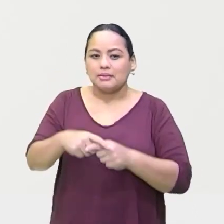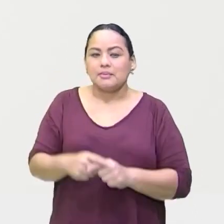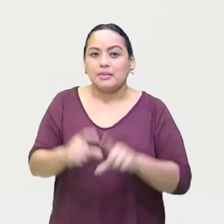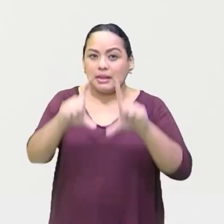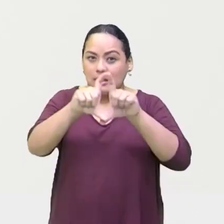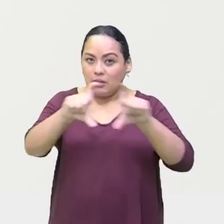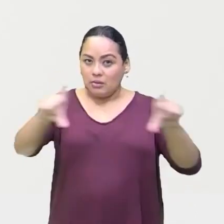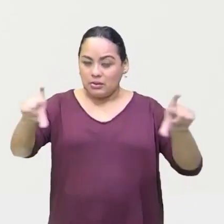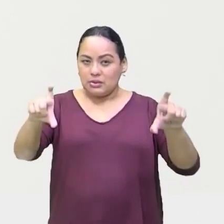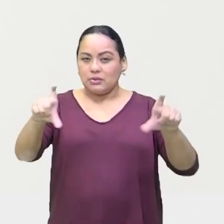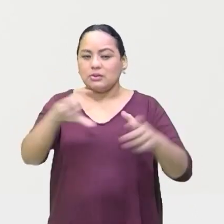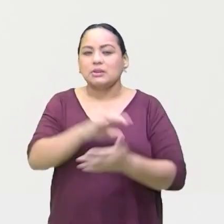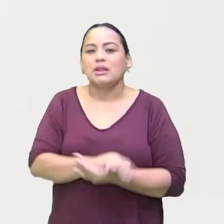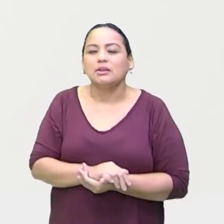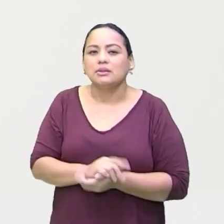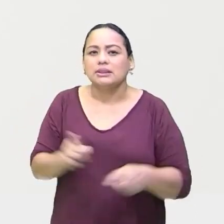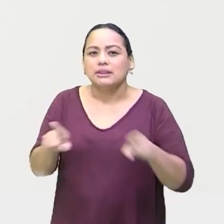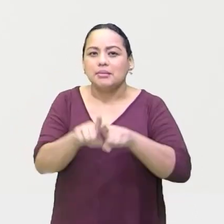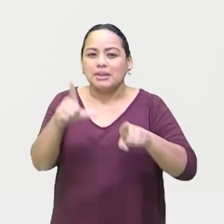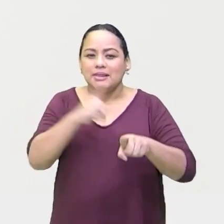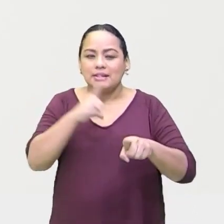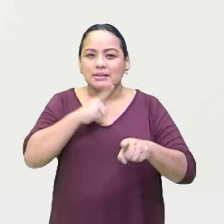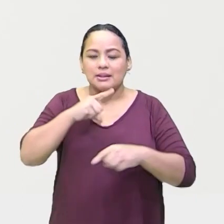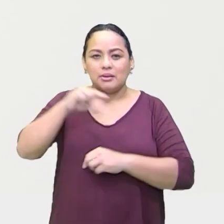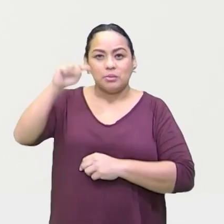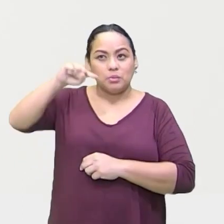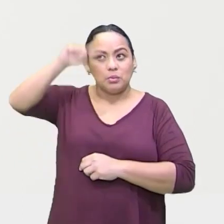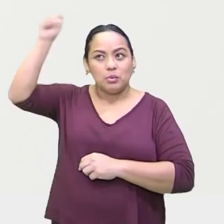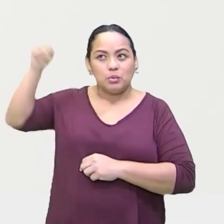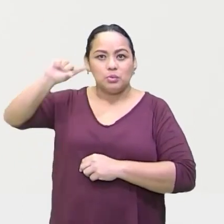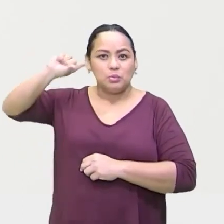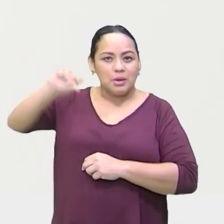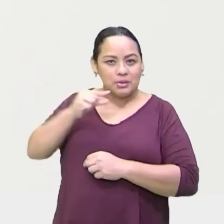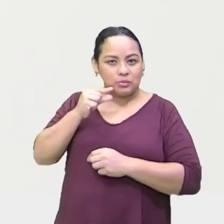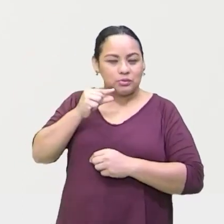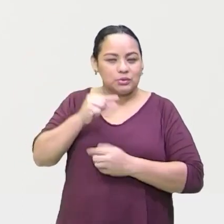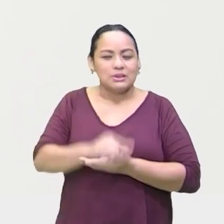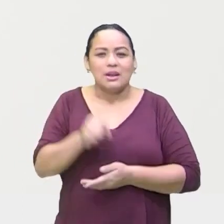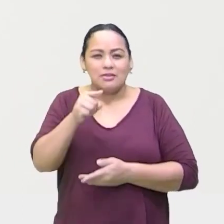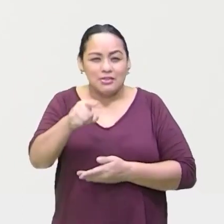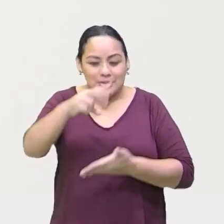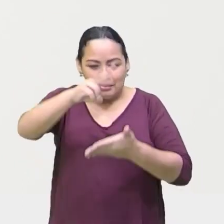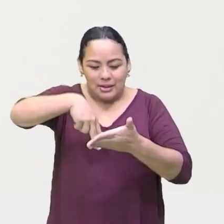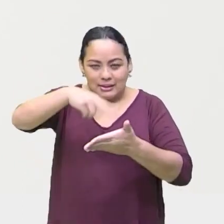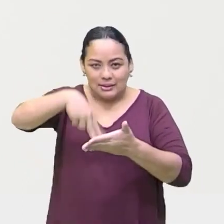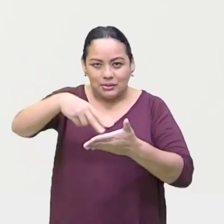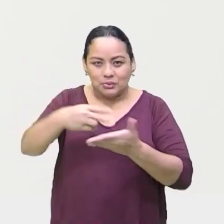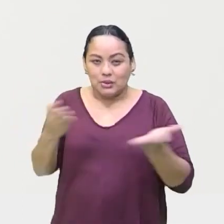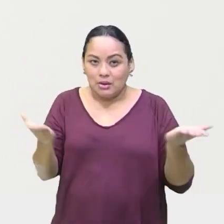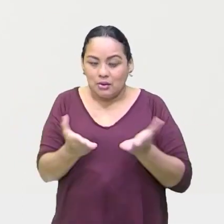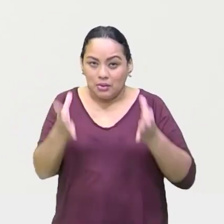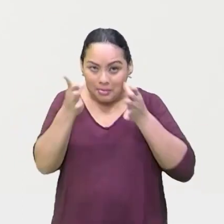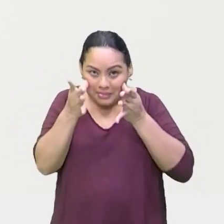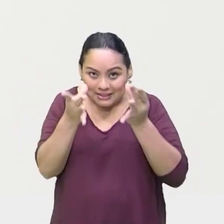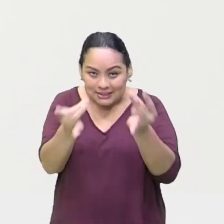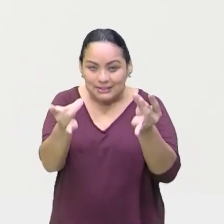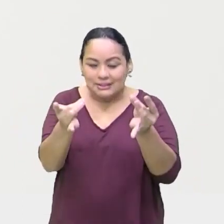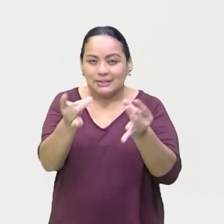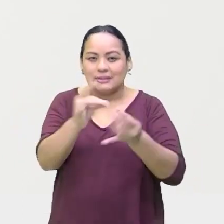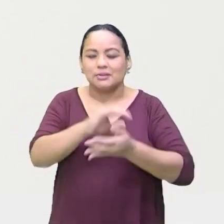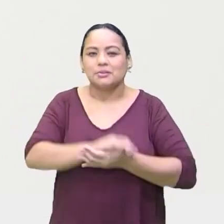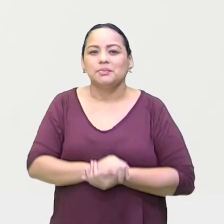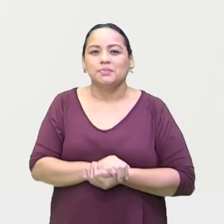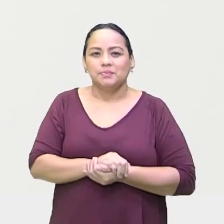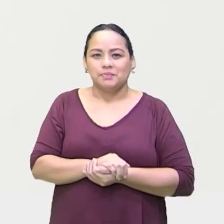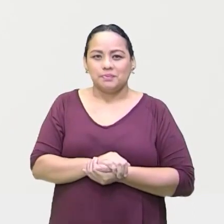horizontal e ela também possui os balões, tá vendo? Vamos fazer a leitura aqui, eu quero que vocês prestem muita atenção, tá bom? Olha só.